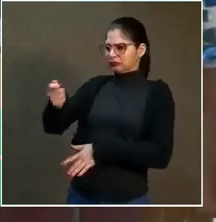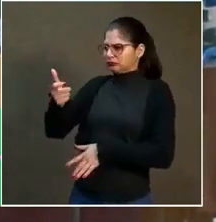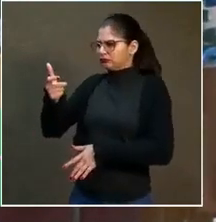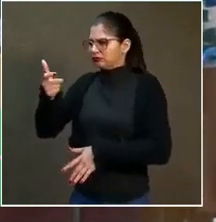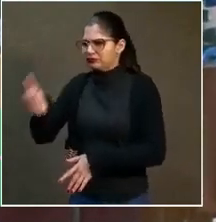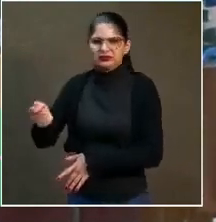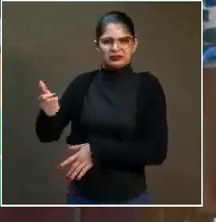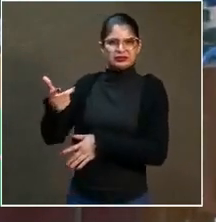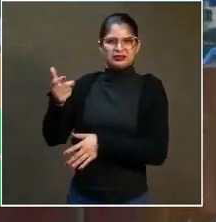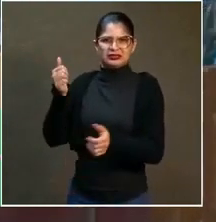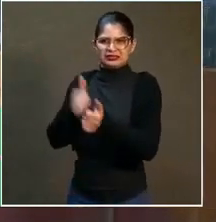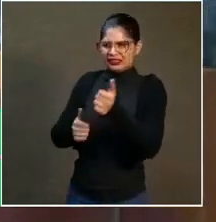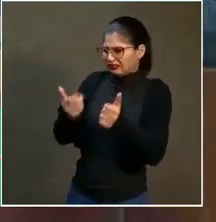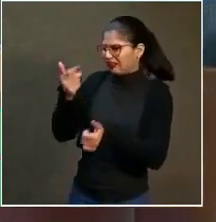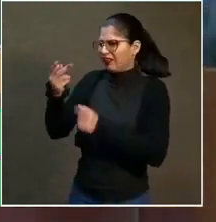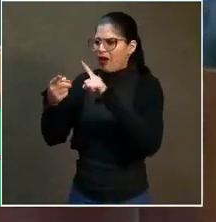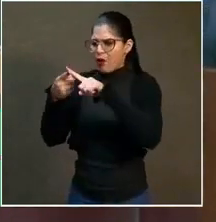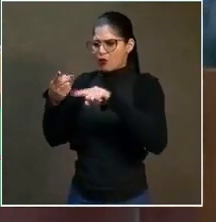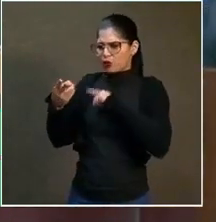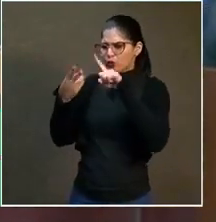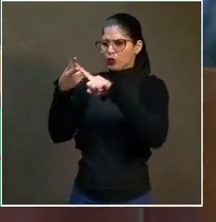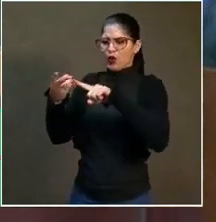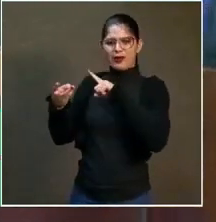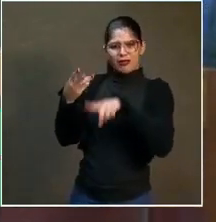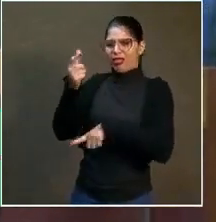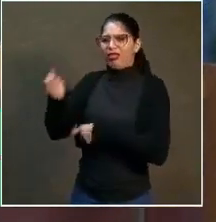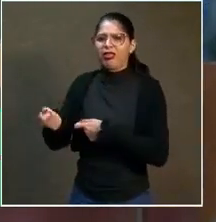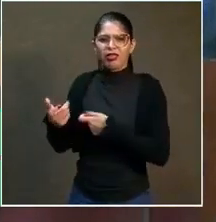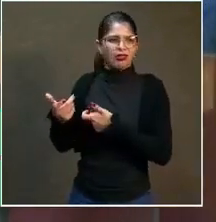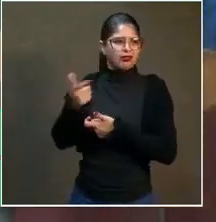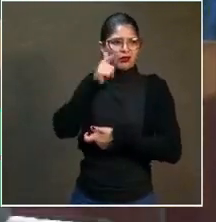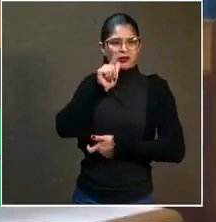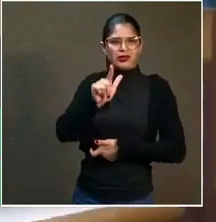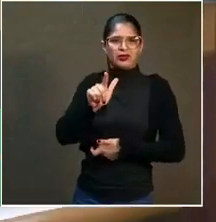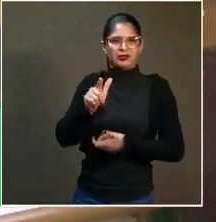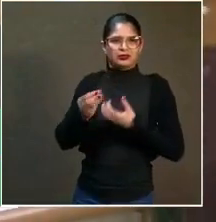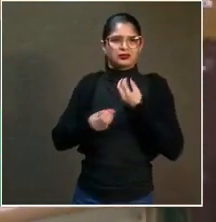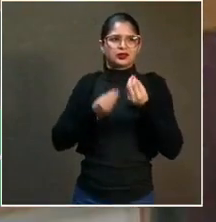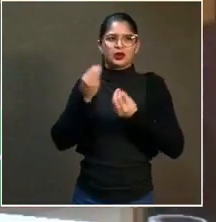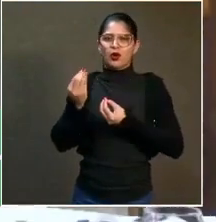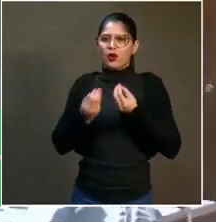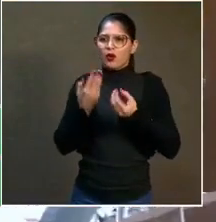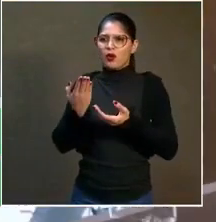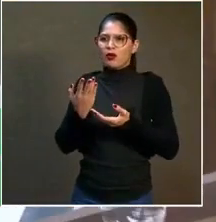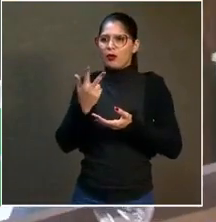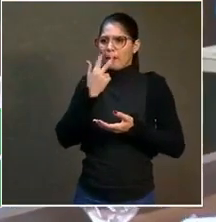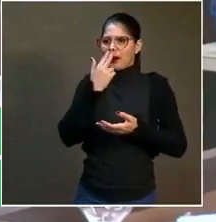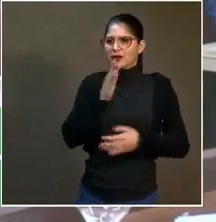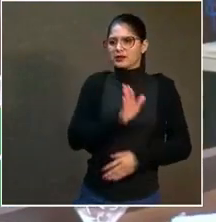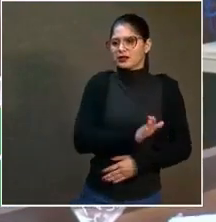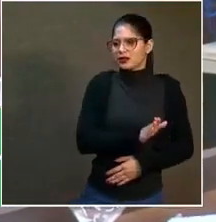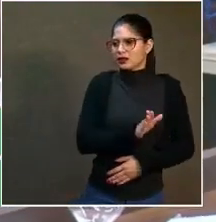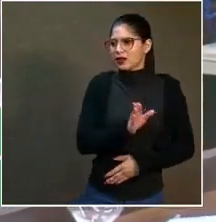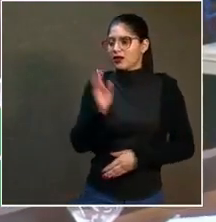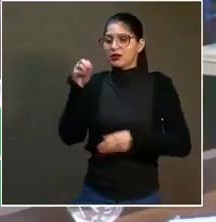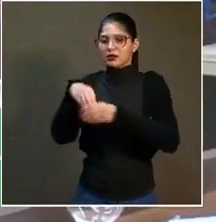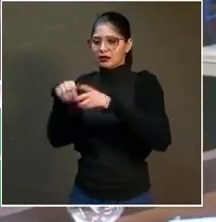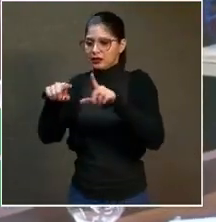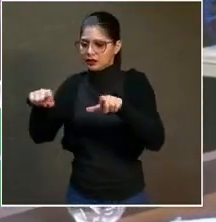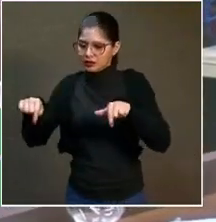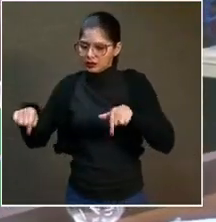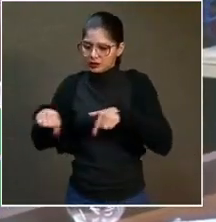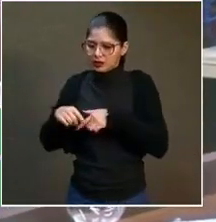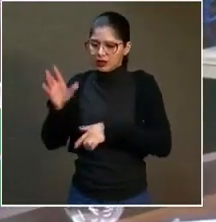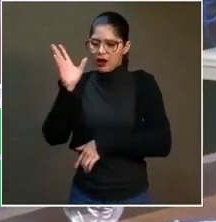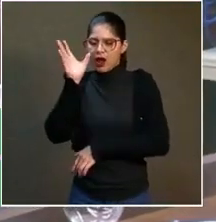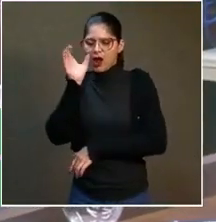segundo controle e não funciona. Pega o terceiro controle. Isso é, excelência. Ele entra lá no quarto. E ela fala